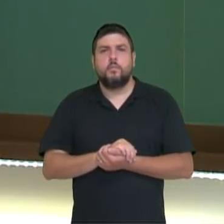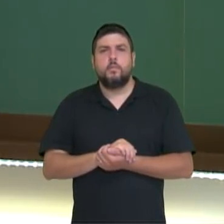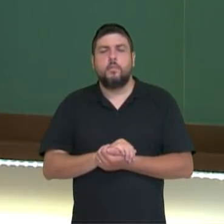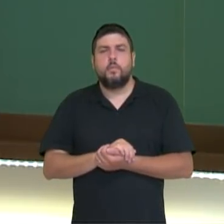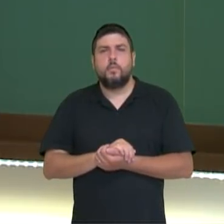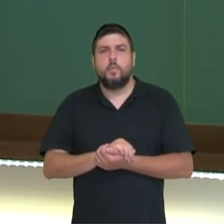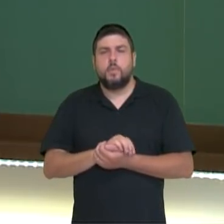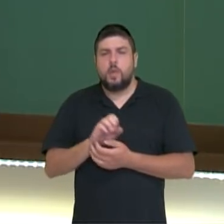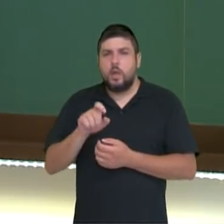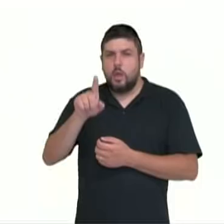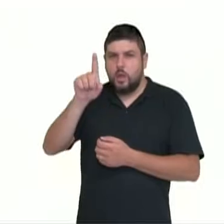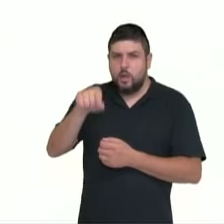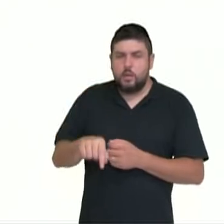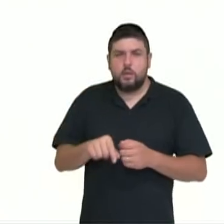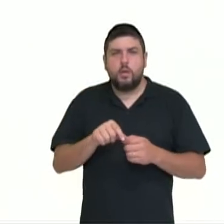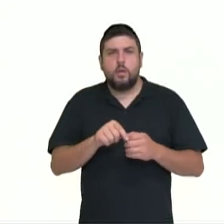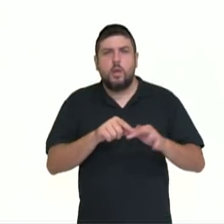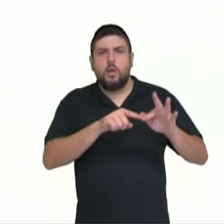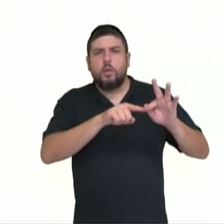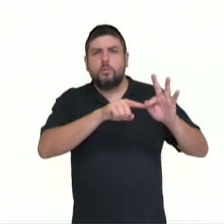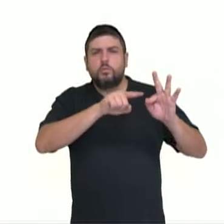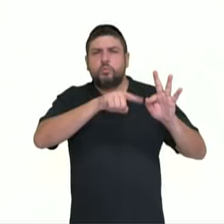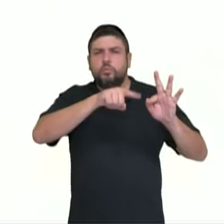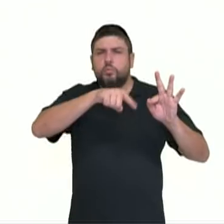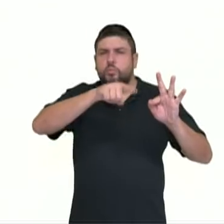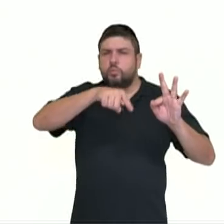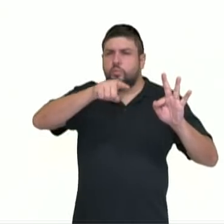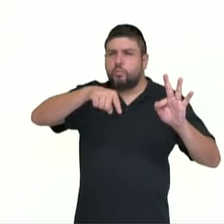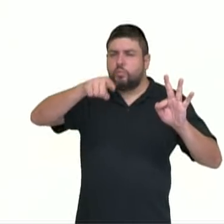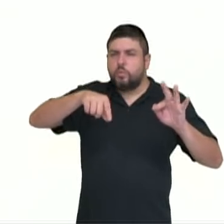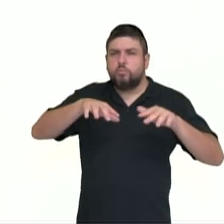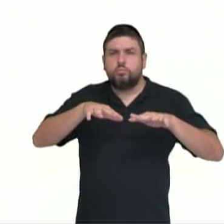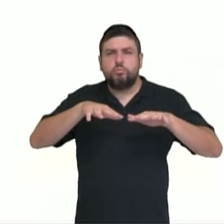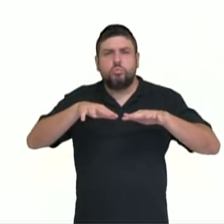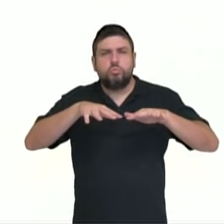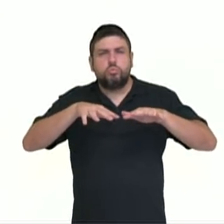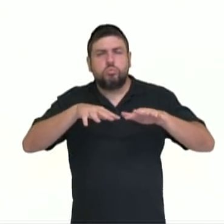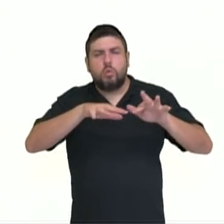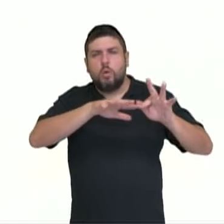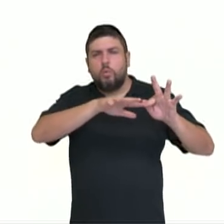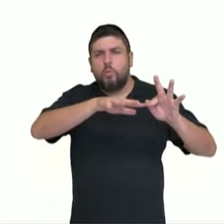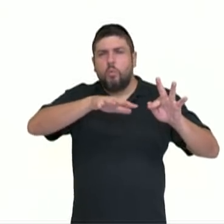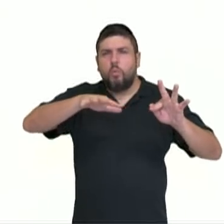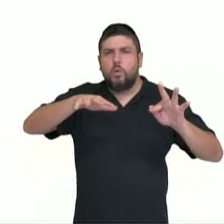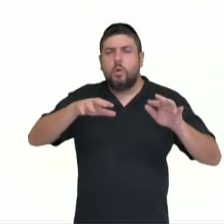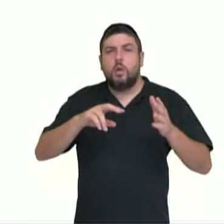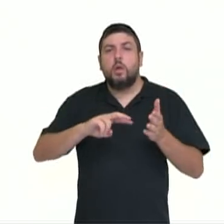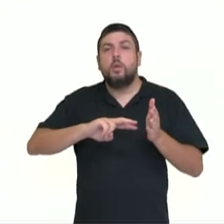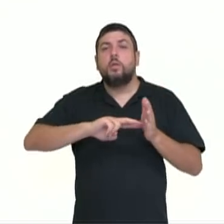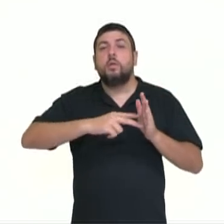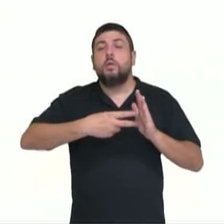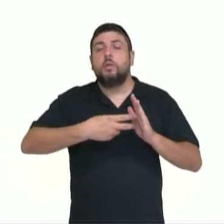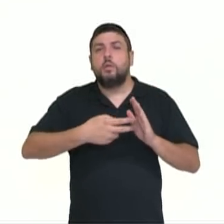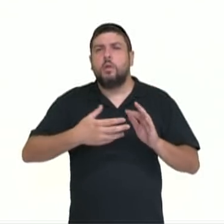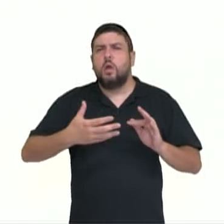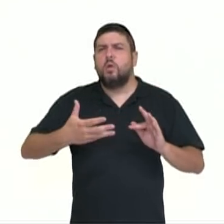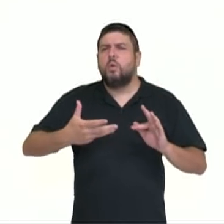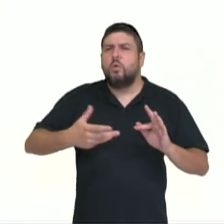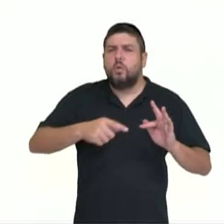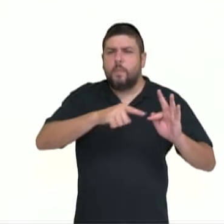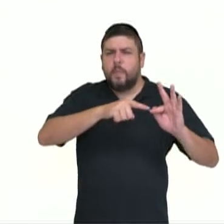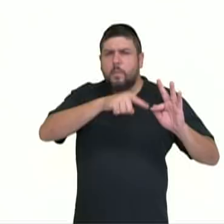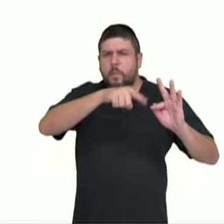pela frequência das vibrações, ou seja, a velocidade, né? Quantas